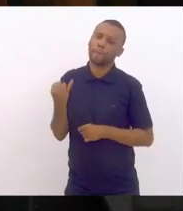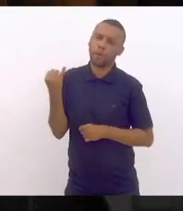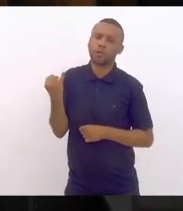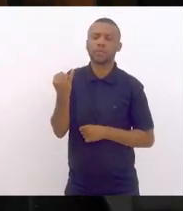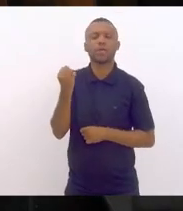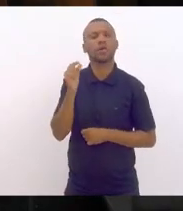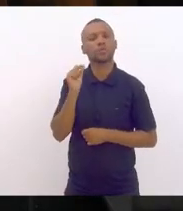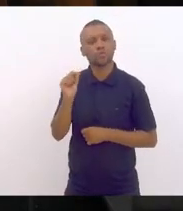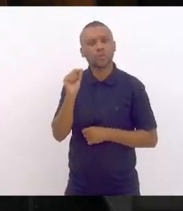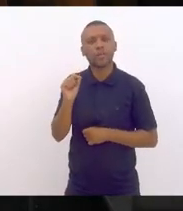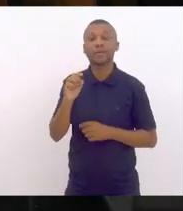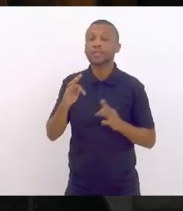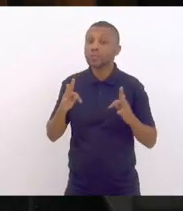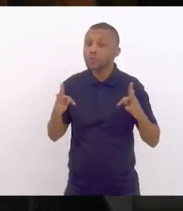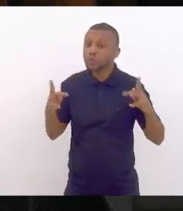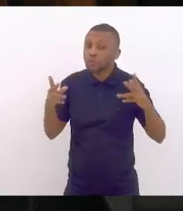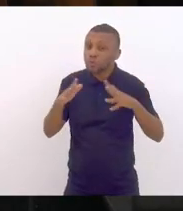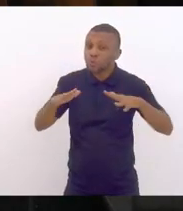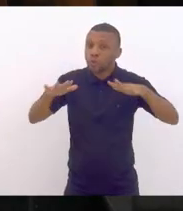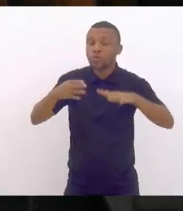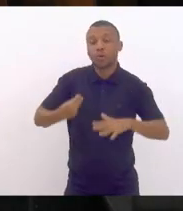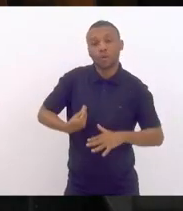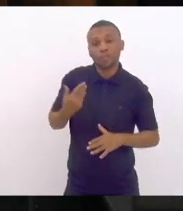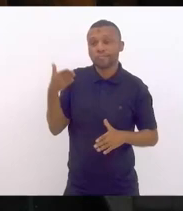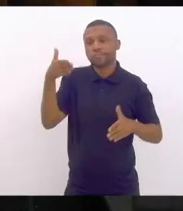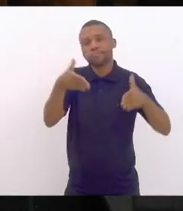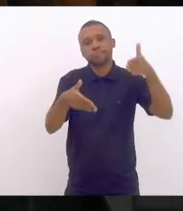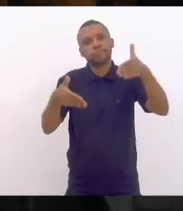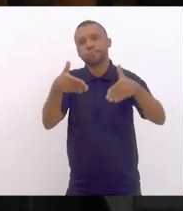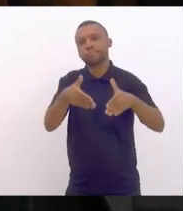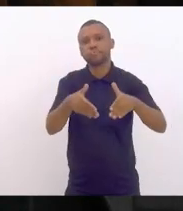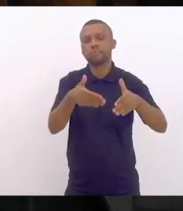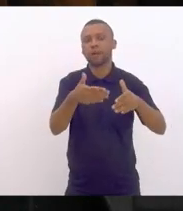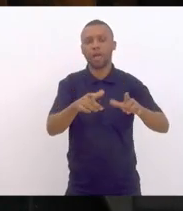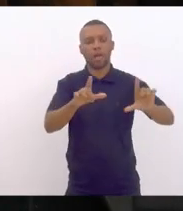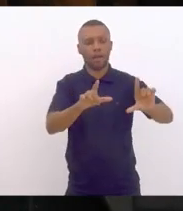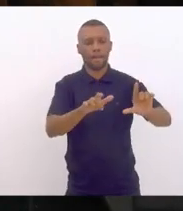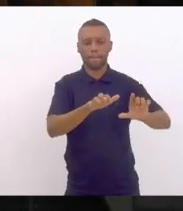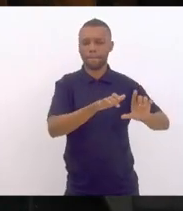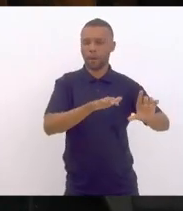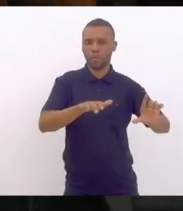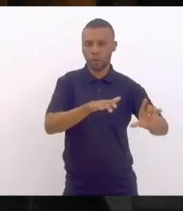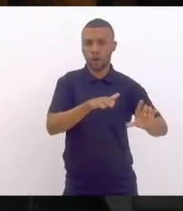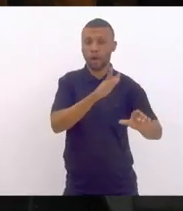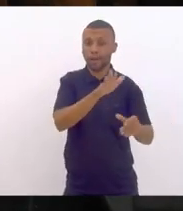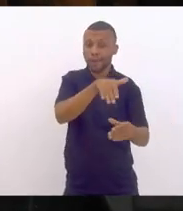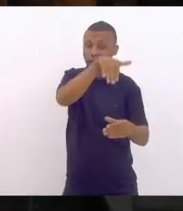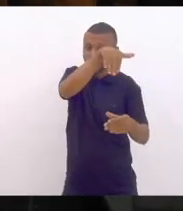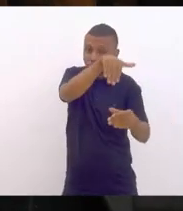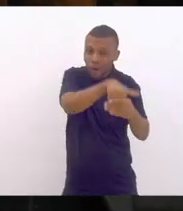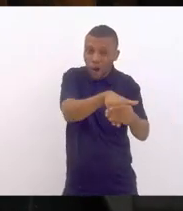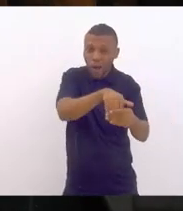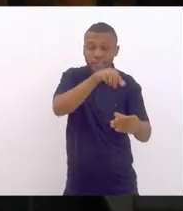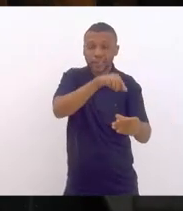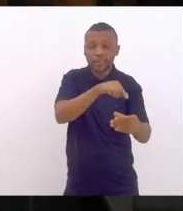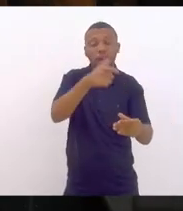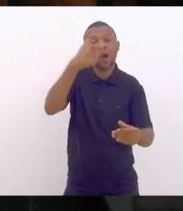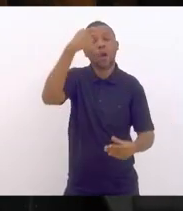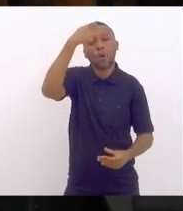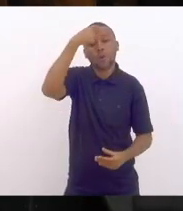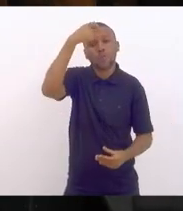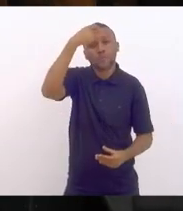que todos compareçam as urnas e votem de forma mais